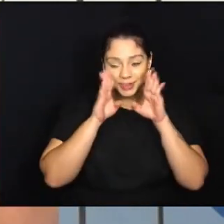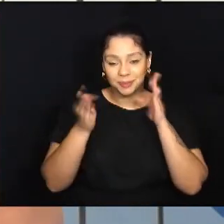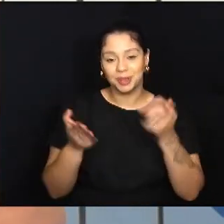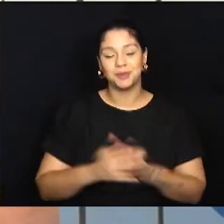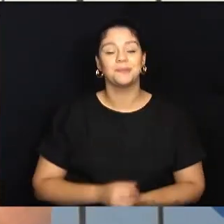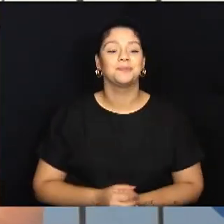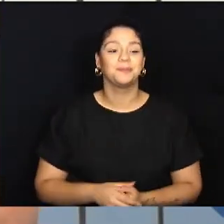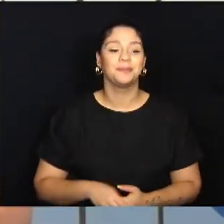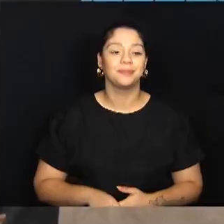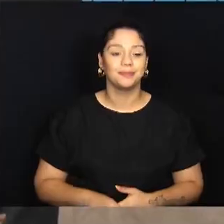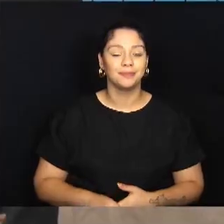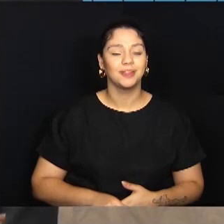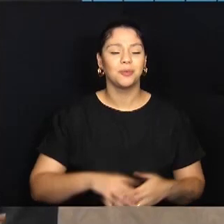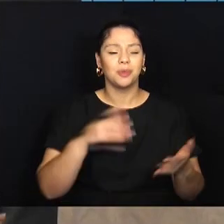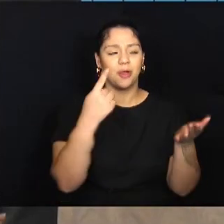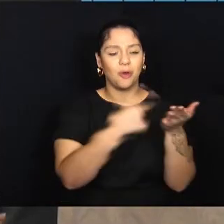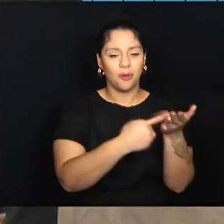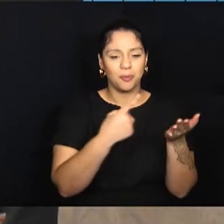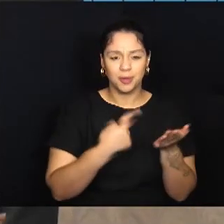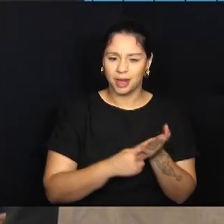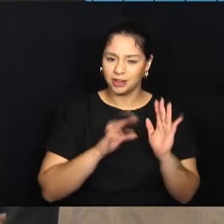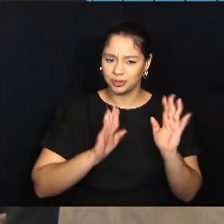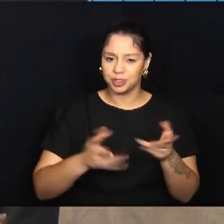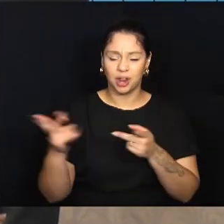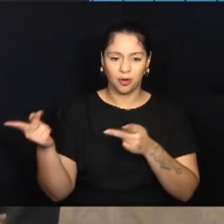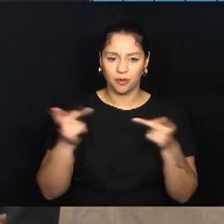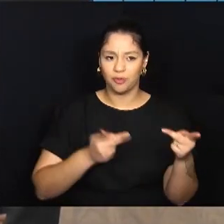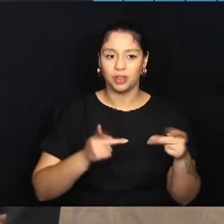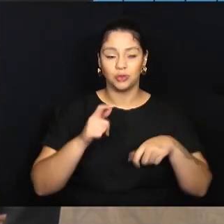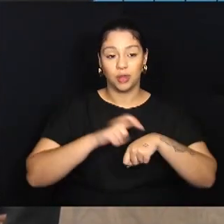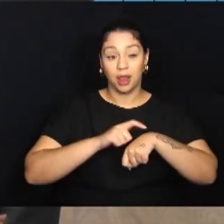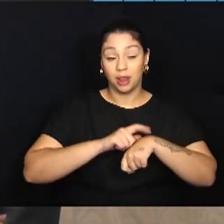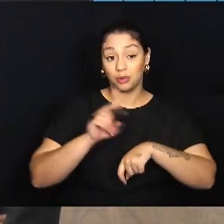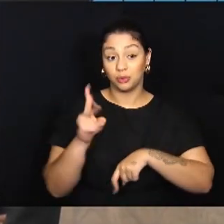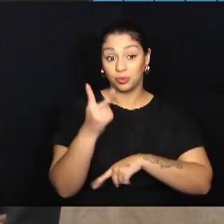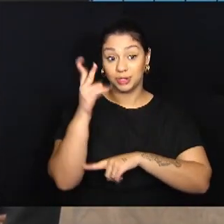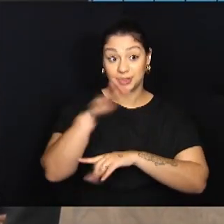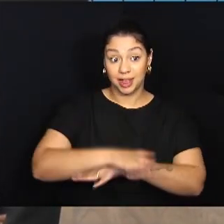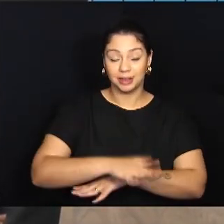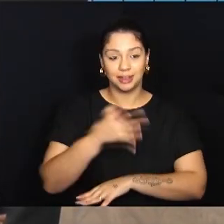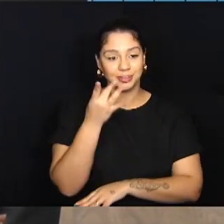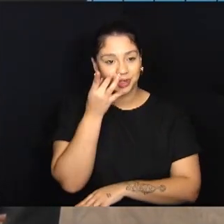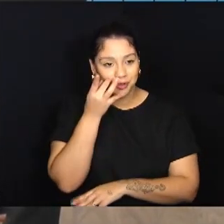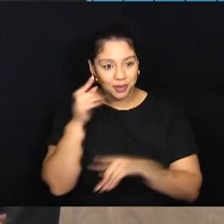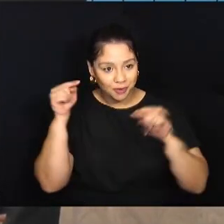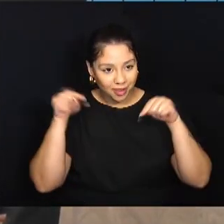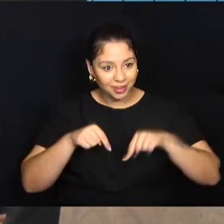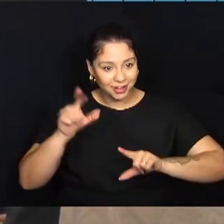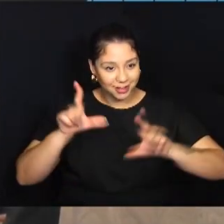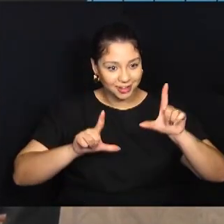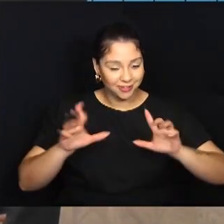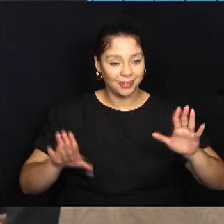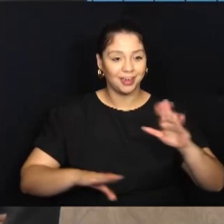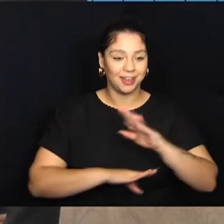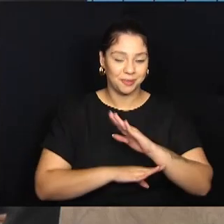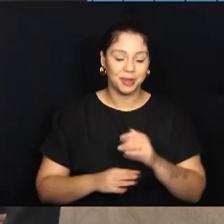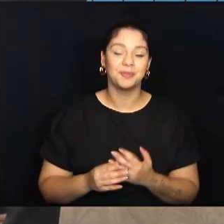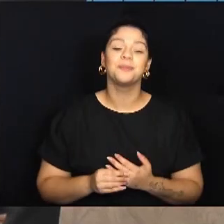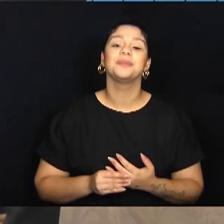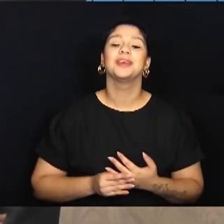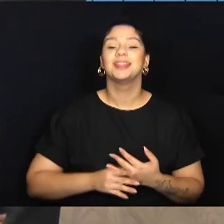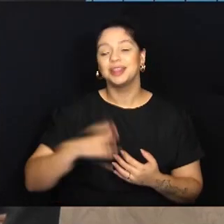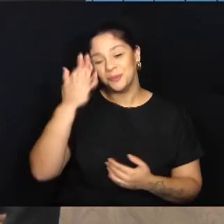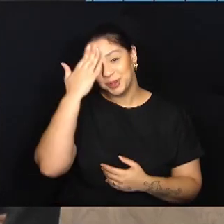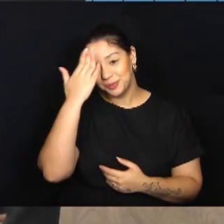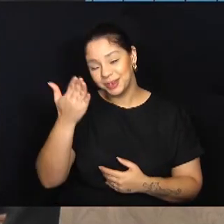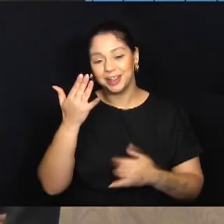Campinas. Combinadíssimo, convite feito daqui a pouco às 2h da tarde, ao vivo, então aqui na TV Câmara Campinas. Mirna Abreu, muito obrigado